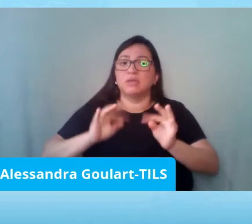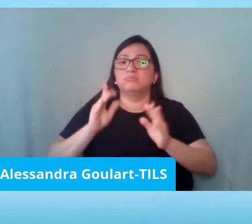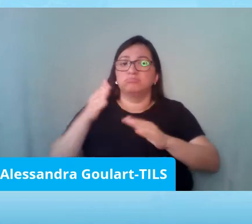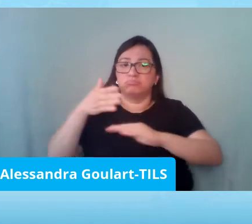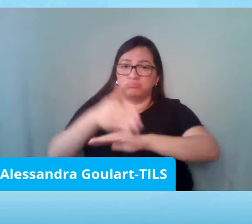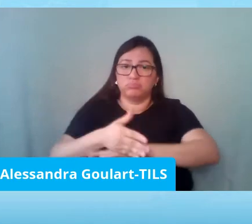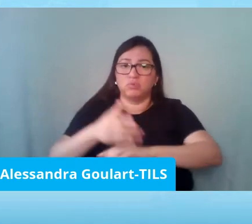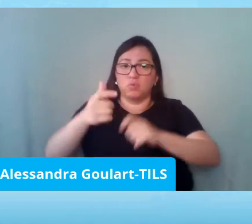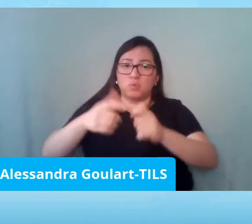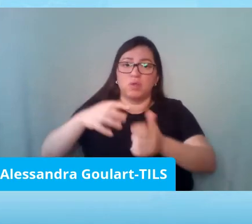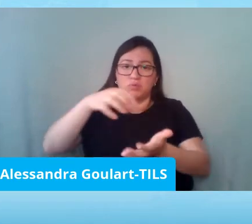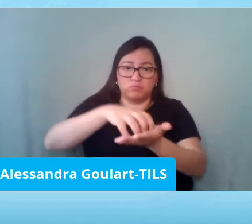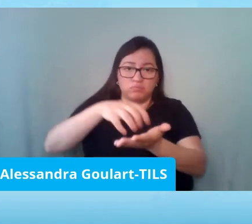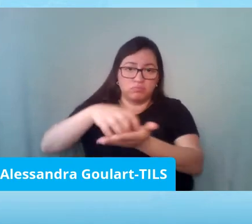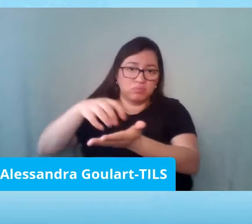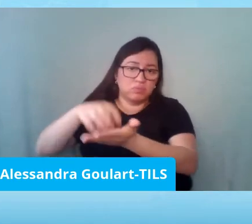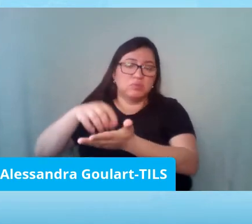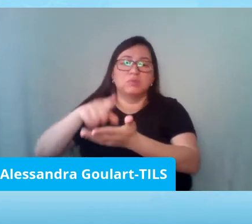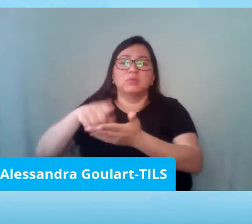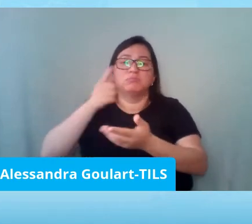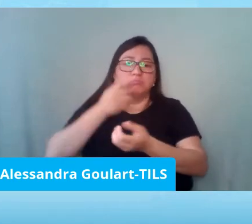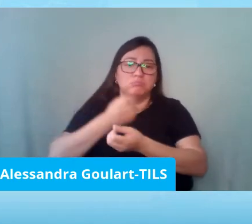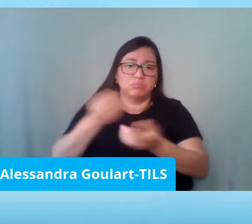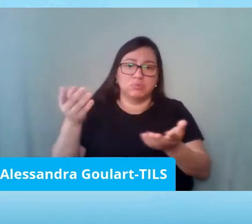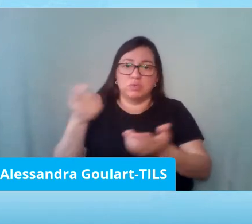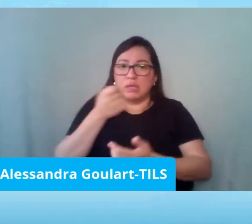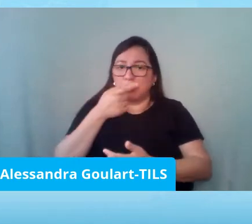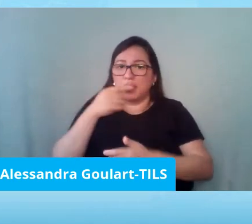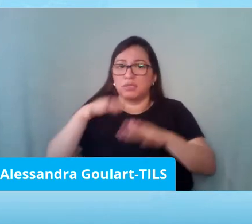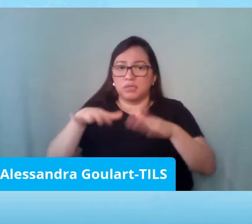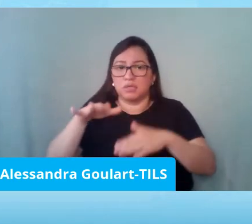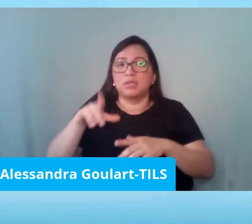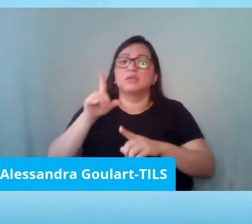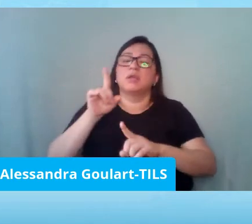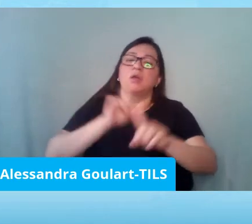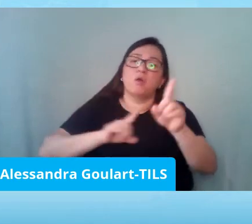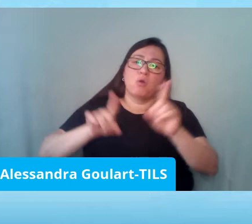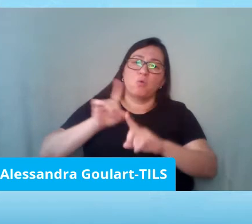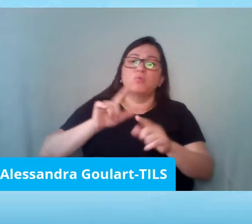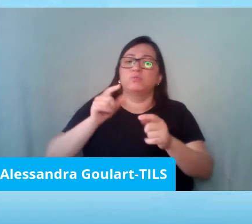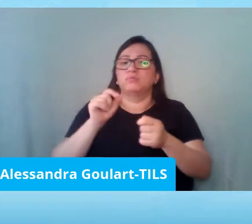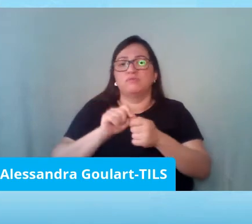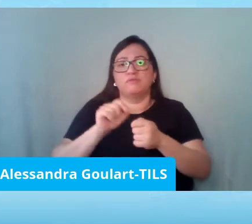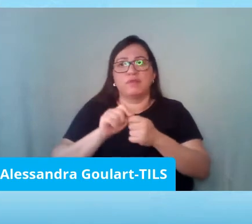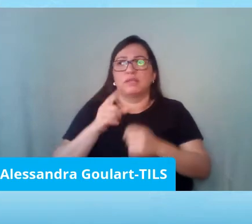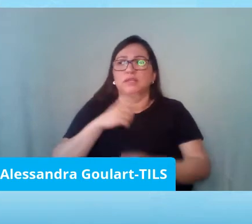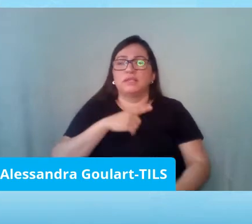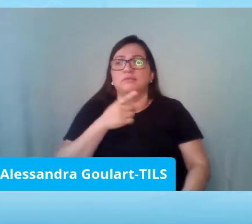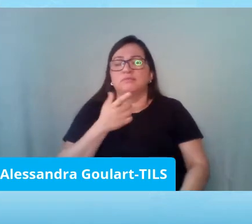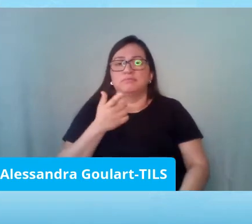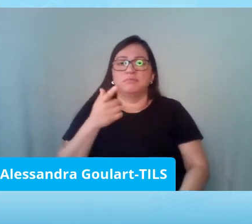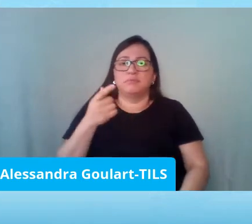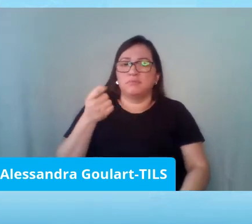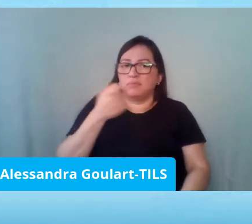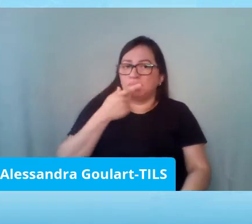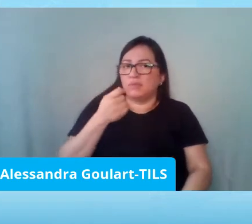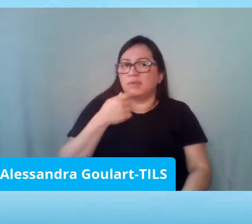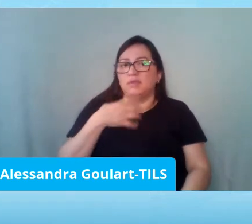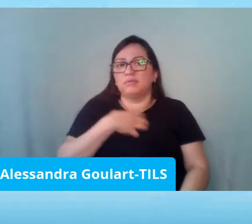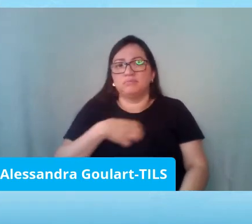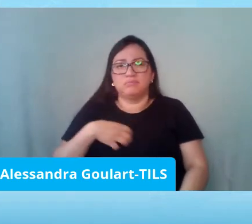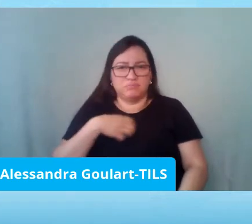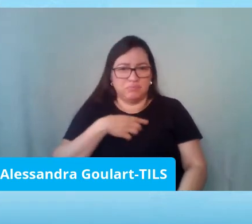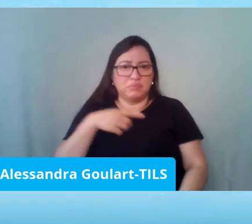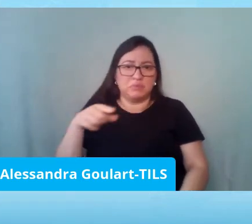algumas realidades, de alguns locais que não tratam por medo, né? Porque a penicilina pode dar alguma